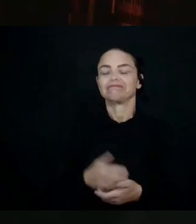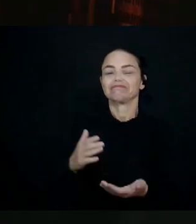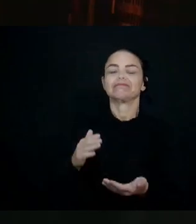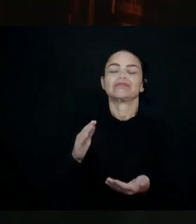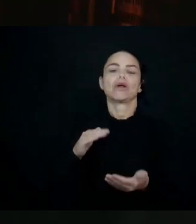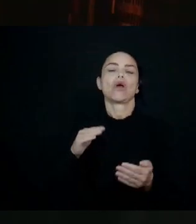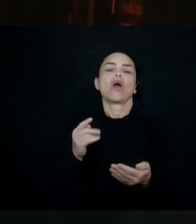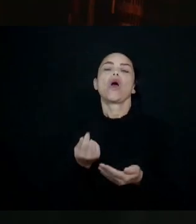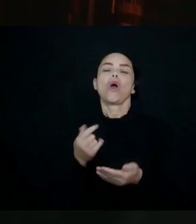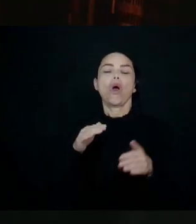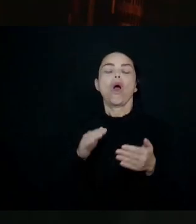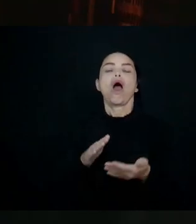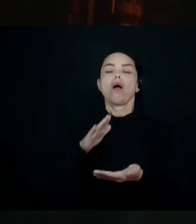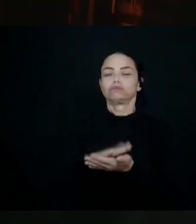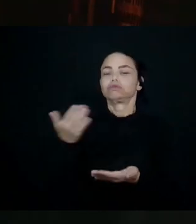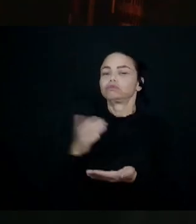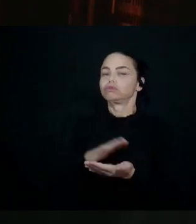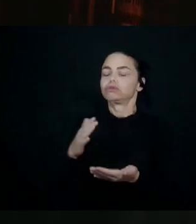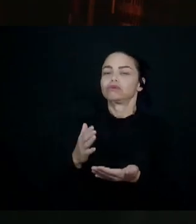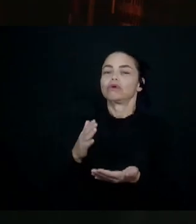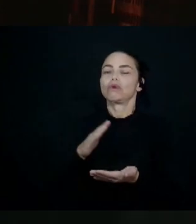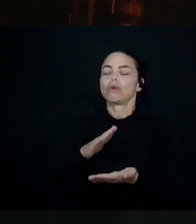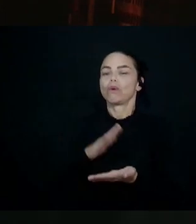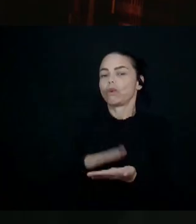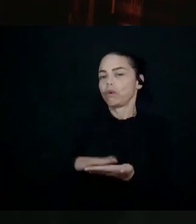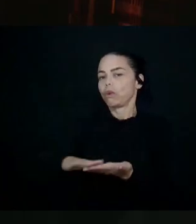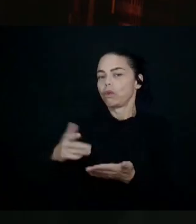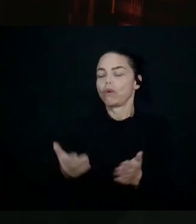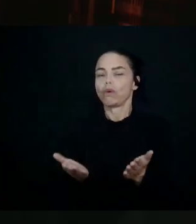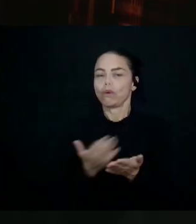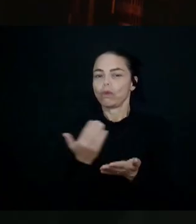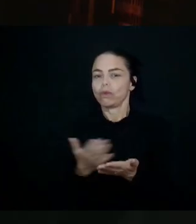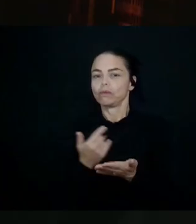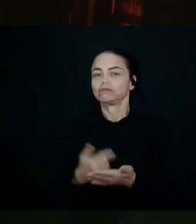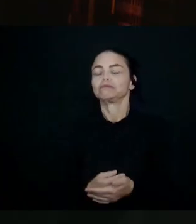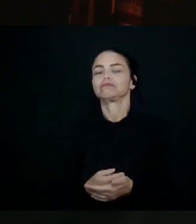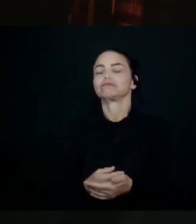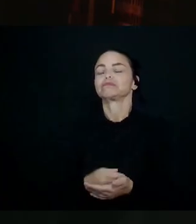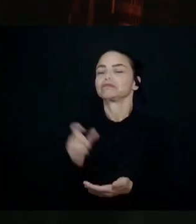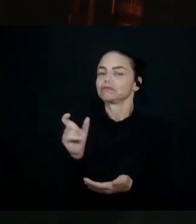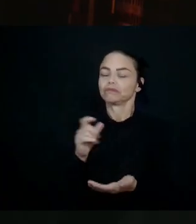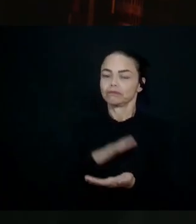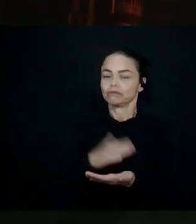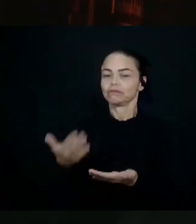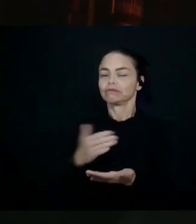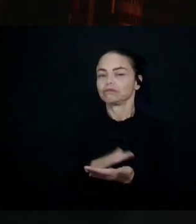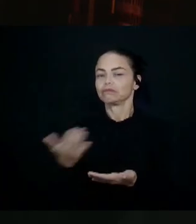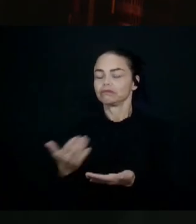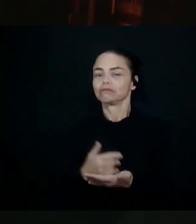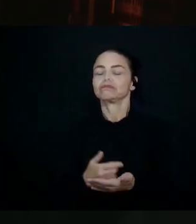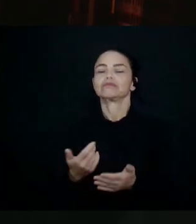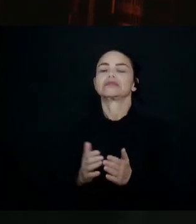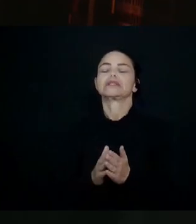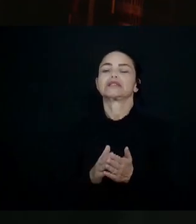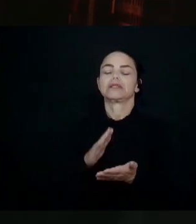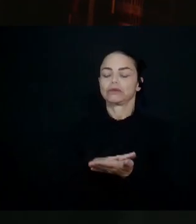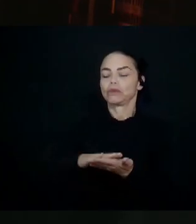e claro que a gente precisa falar, né, do álbum de figurinhas da Copa, mas a gente precisa lembrar